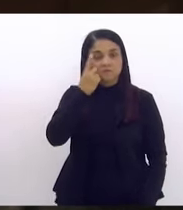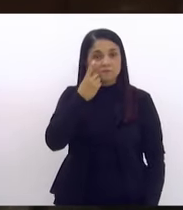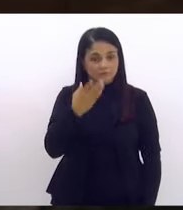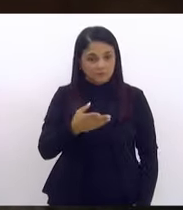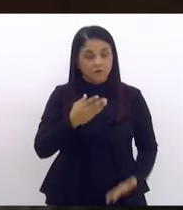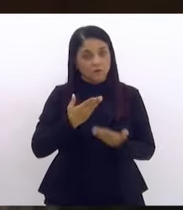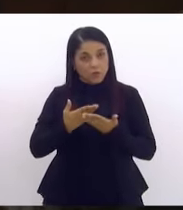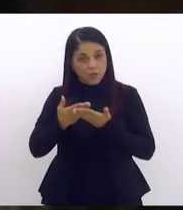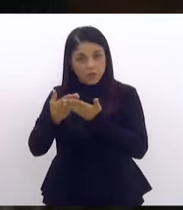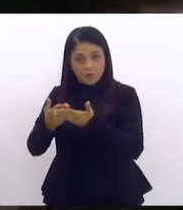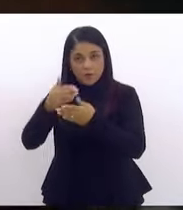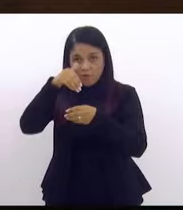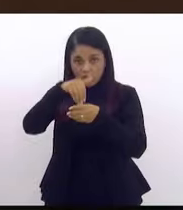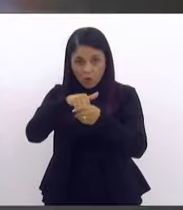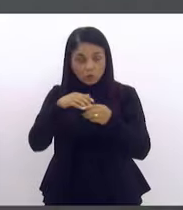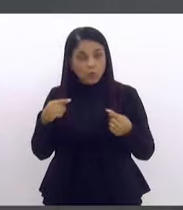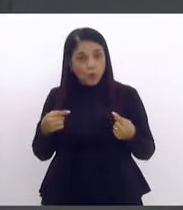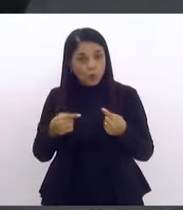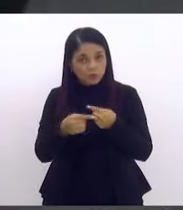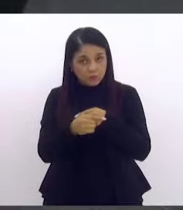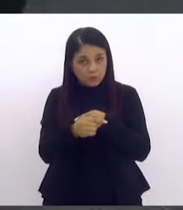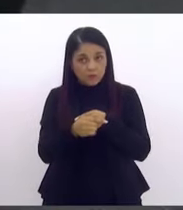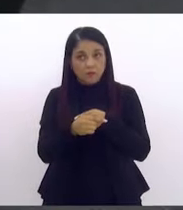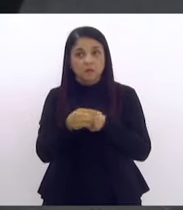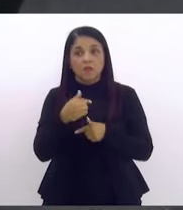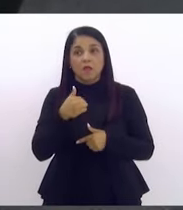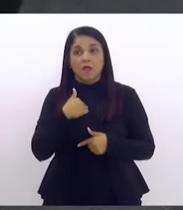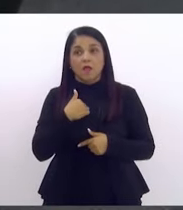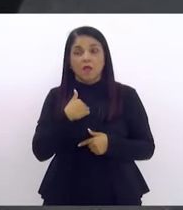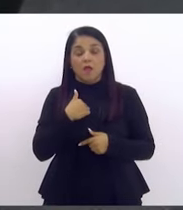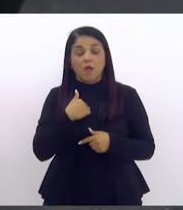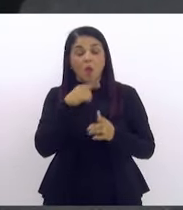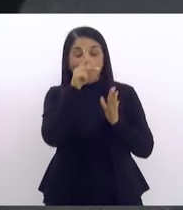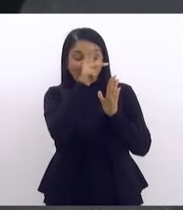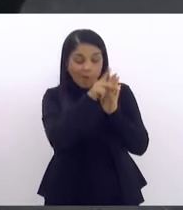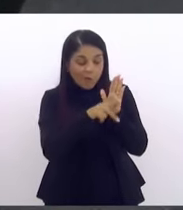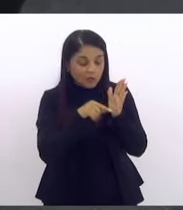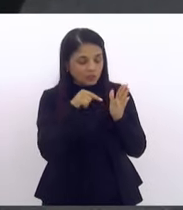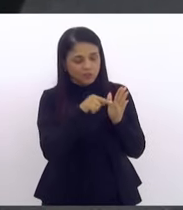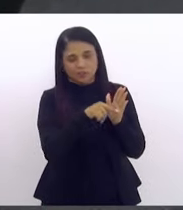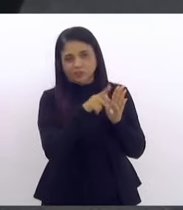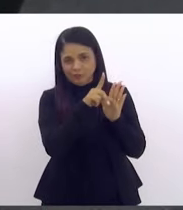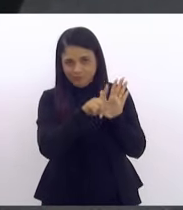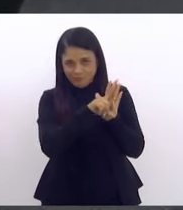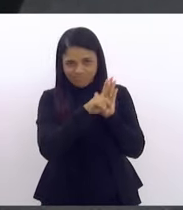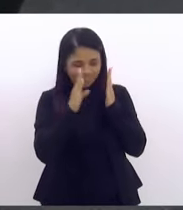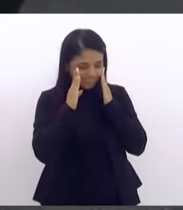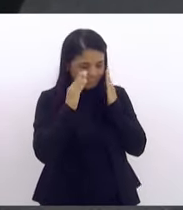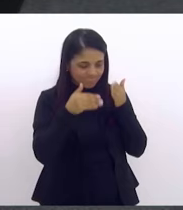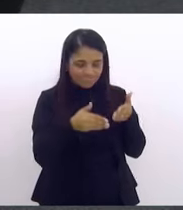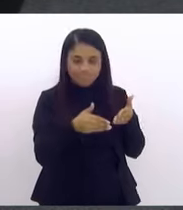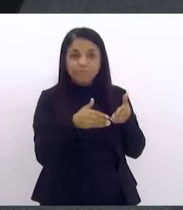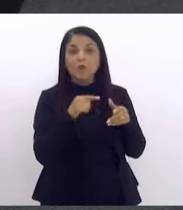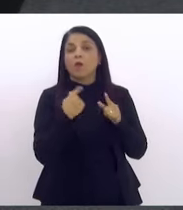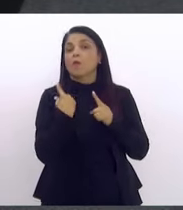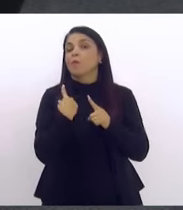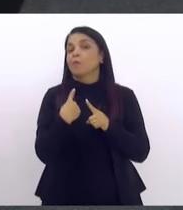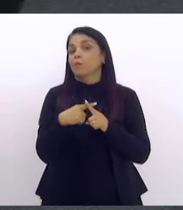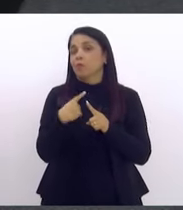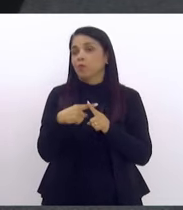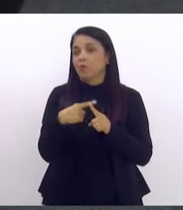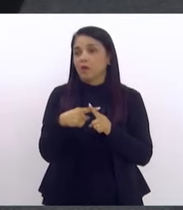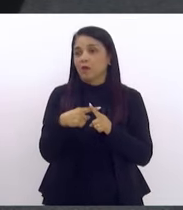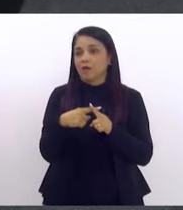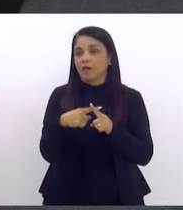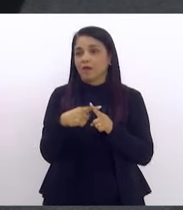Vou encaminhar o voto contrário, senhor presidente, e me ater ao projeto. Até porque